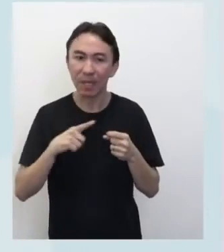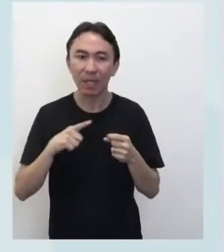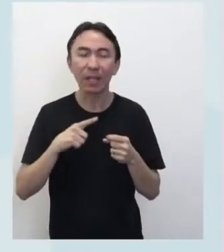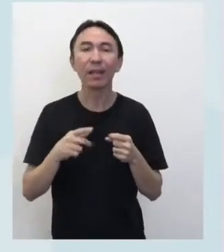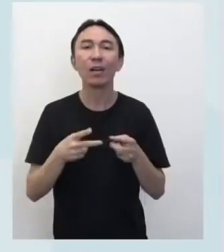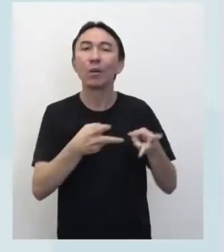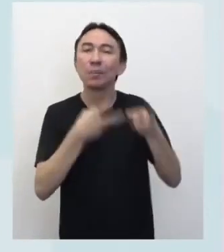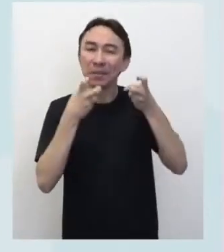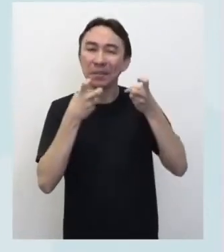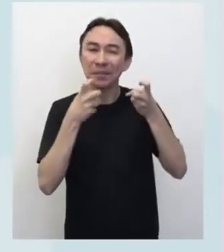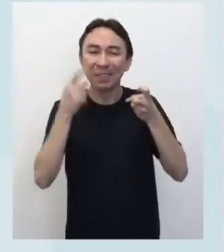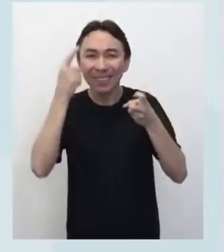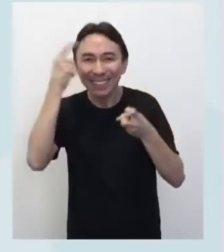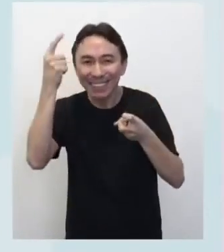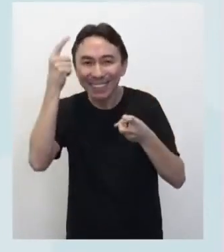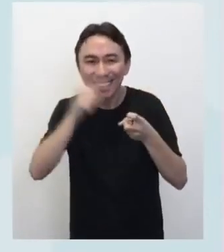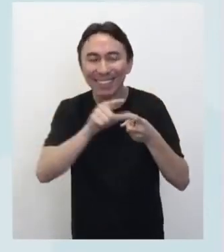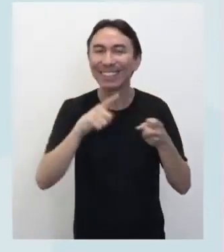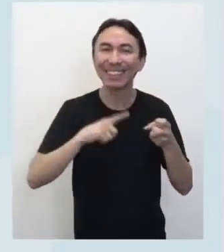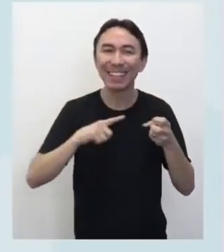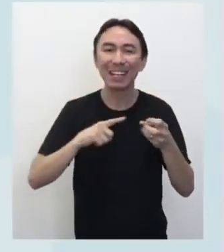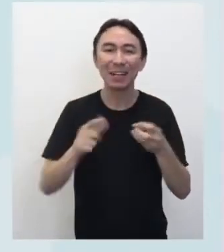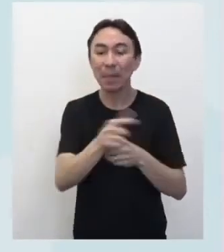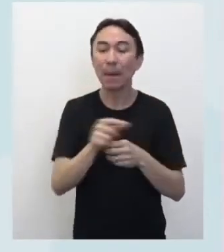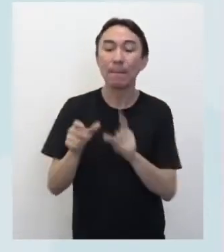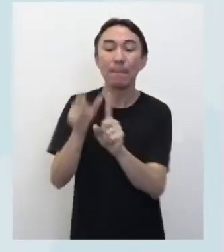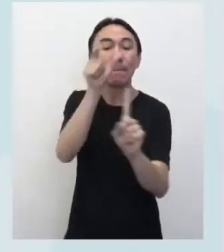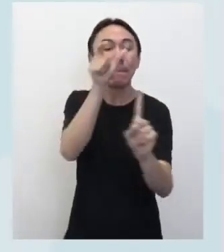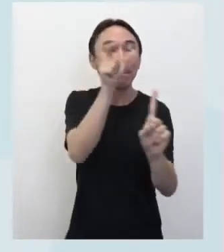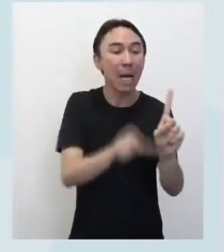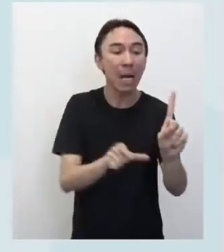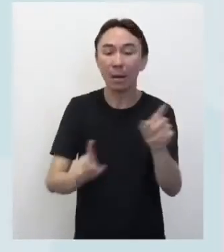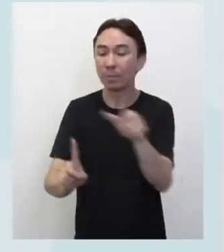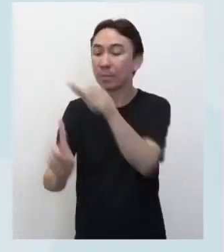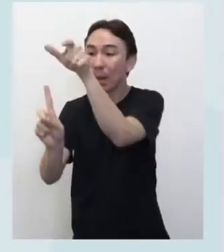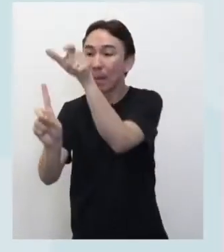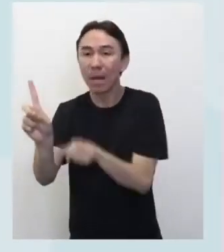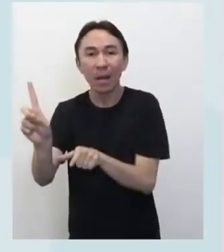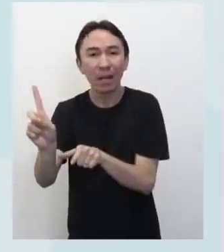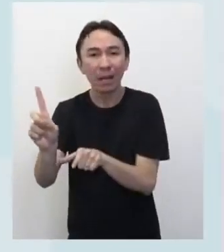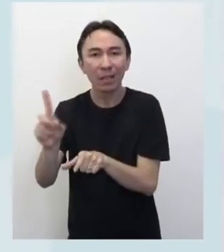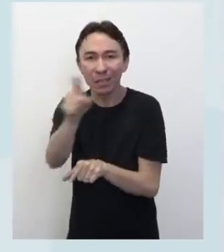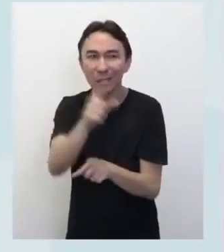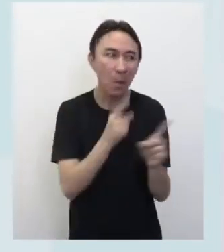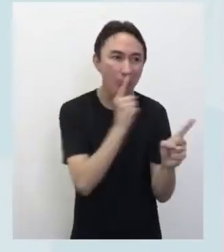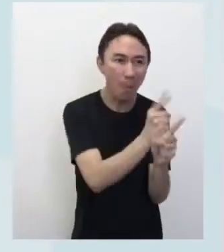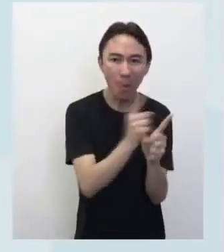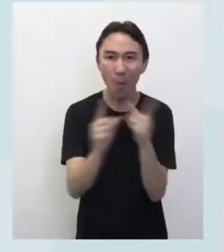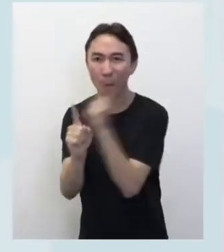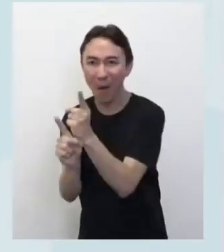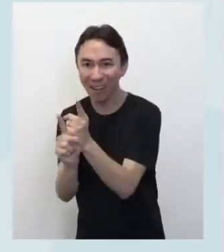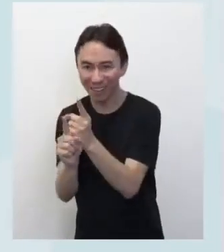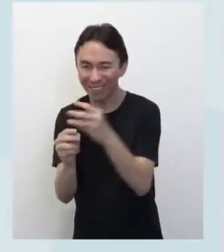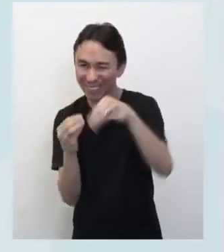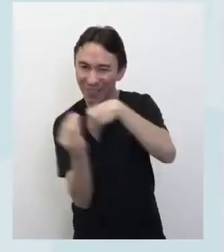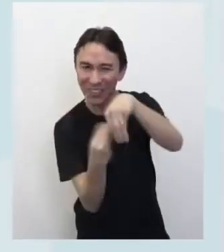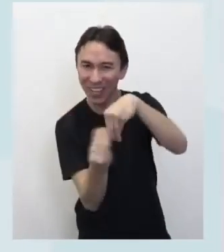do crossover da Ana Carolina? Gente, a Ana teve como referência quais